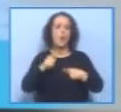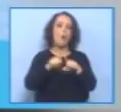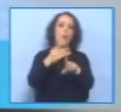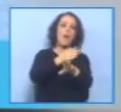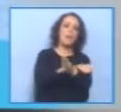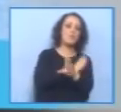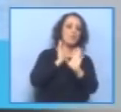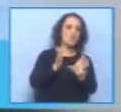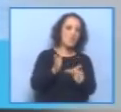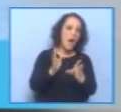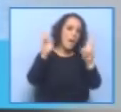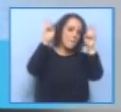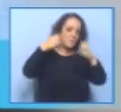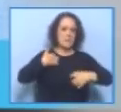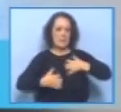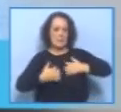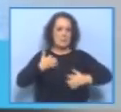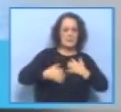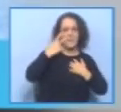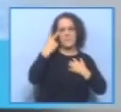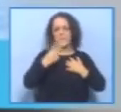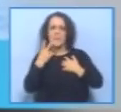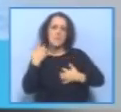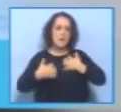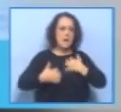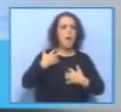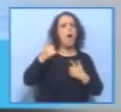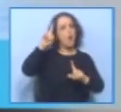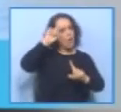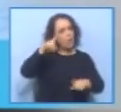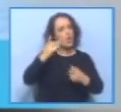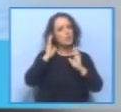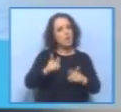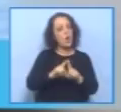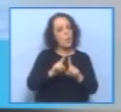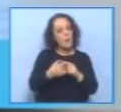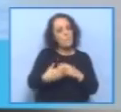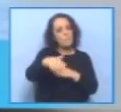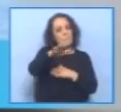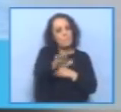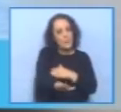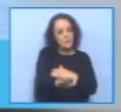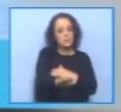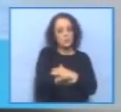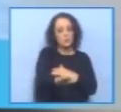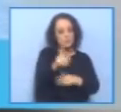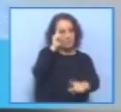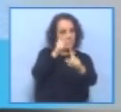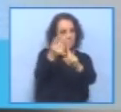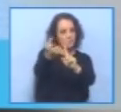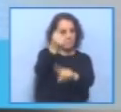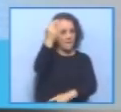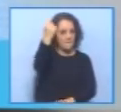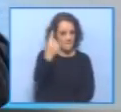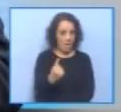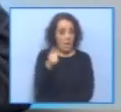contra Deus nas suas inquietações da vida e, portanto, são capazes de um passo significativo neste caminho da fé. Este é